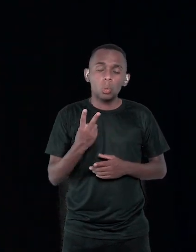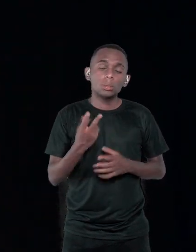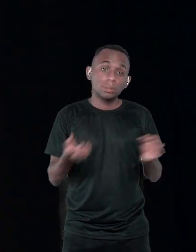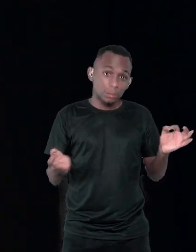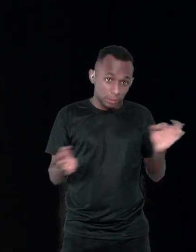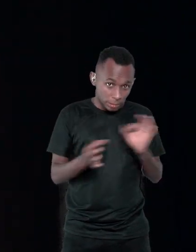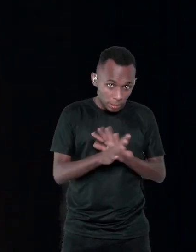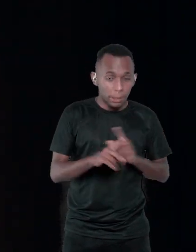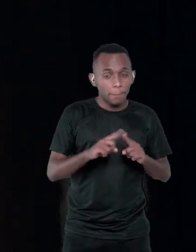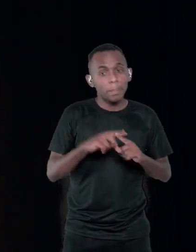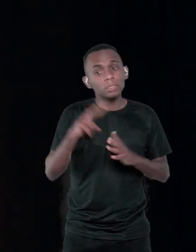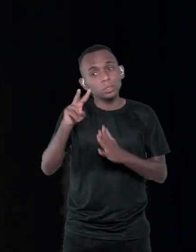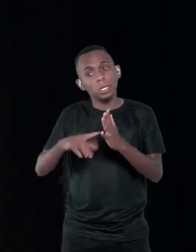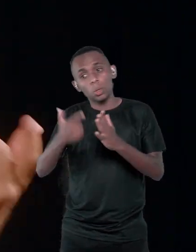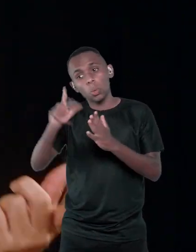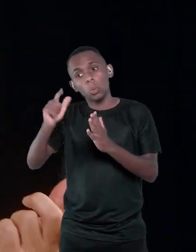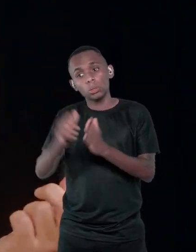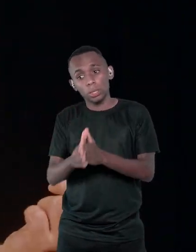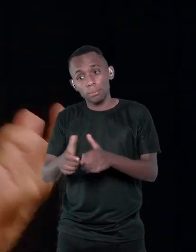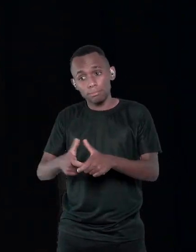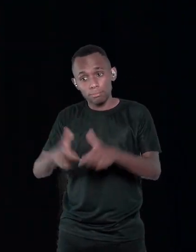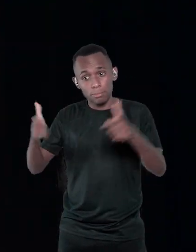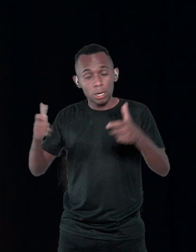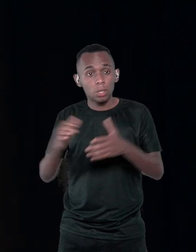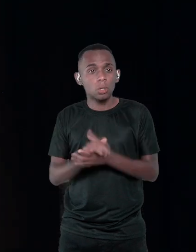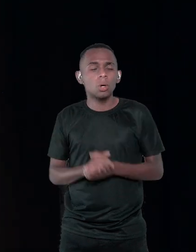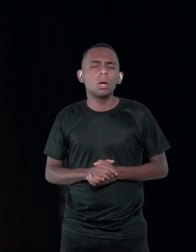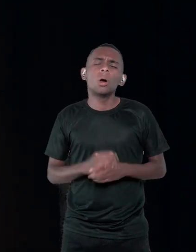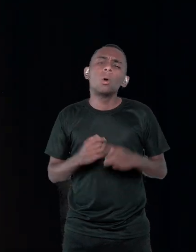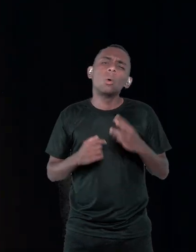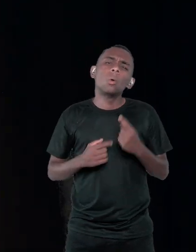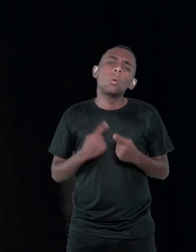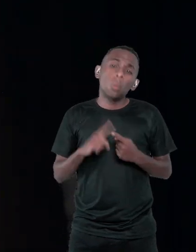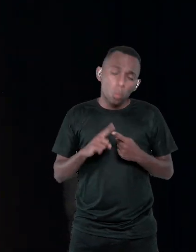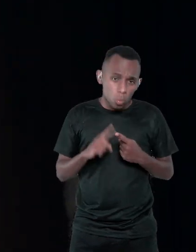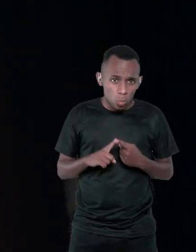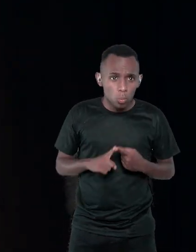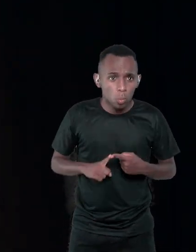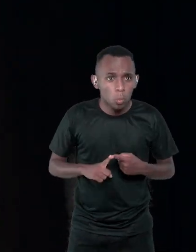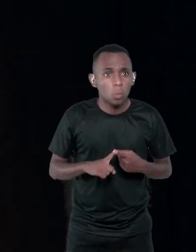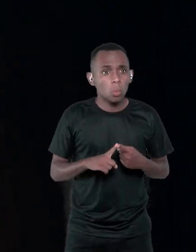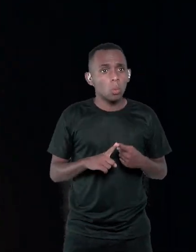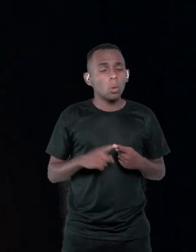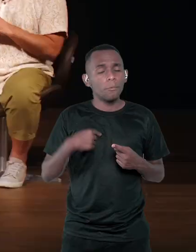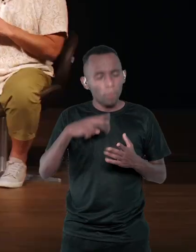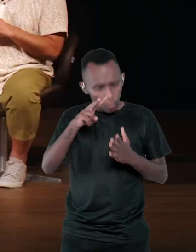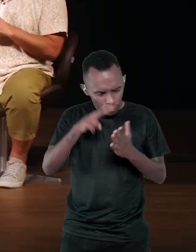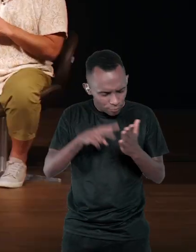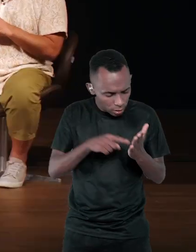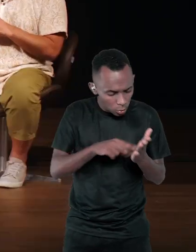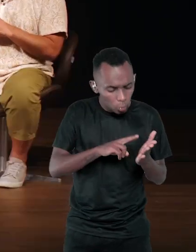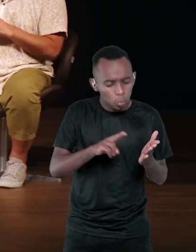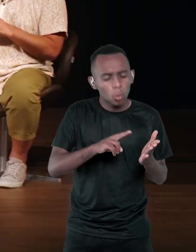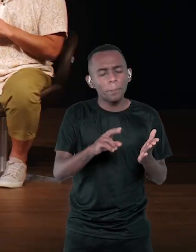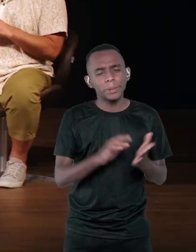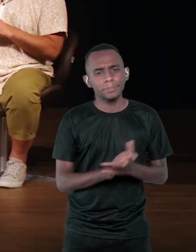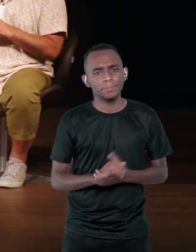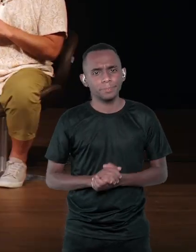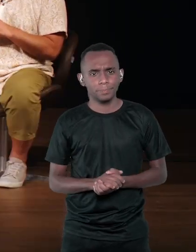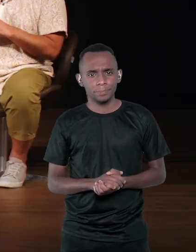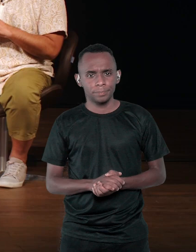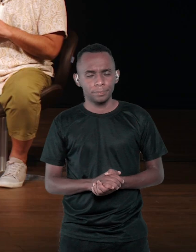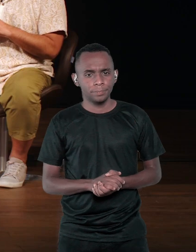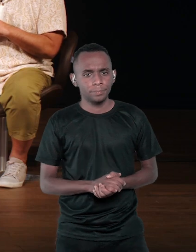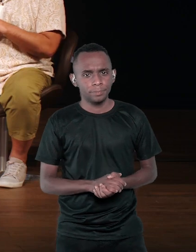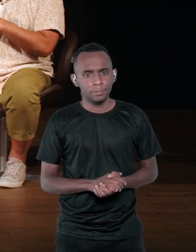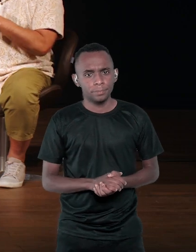pouco maior, assim, mas um deles é um livro incrível. Me permita só consultar aqui, porque o autor... Zeca consulta o